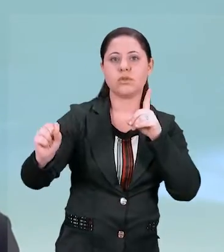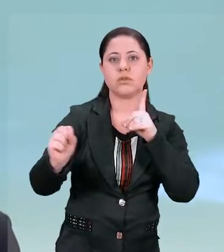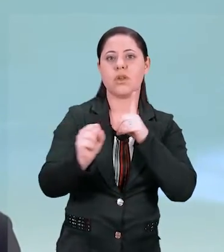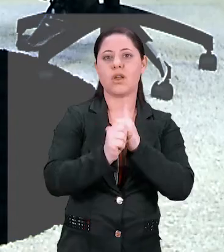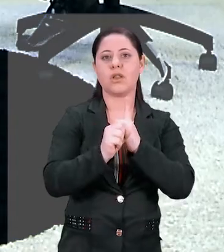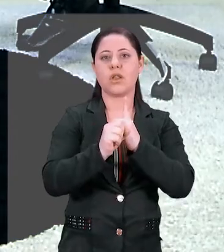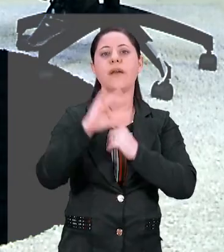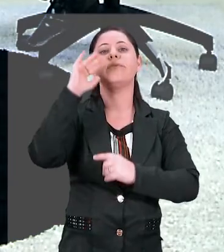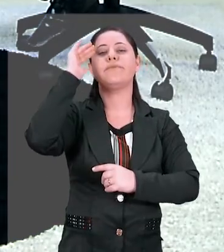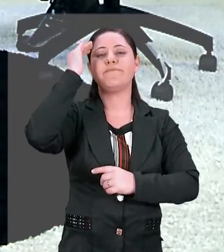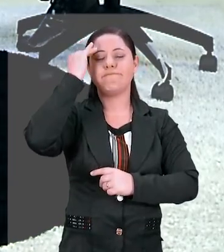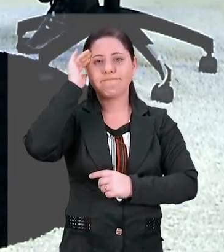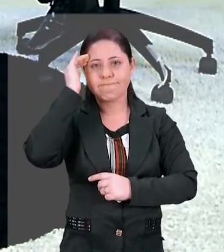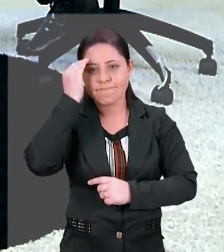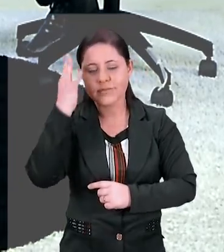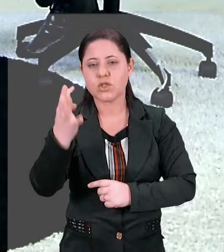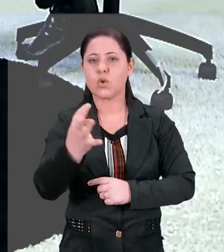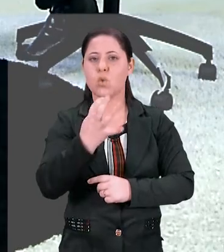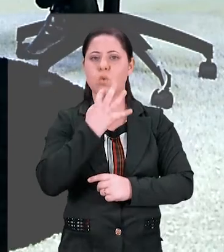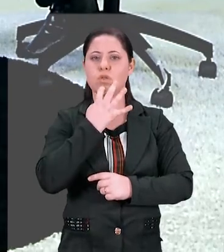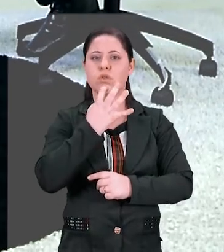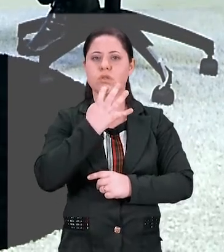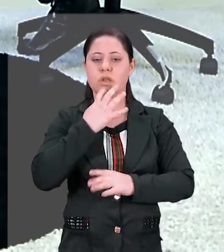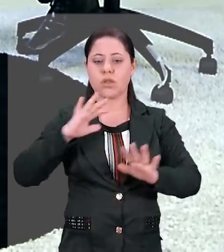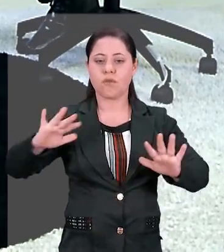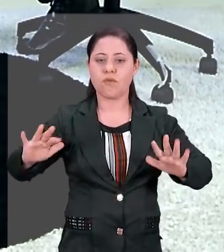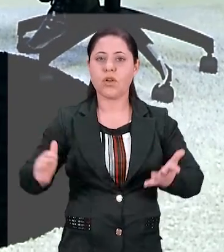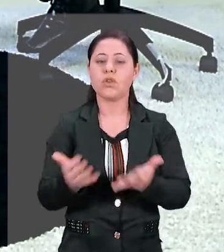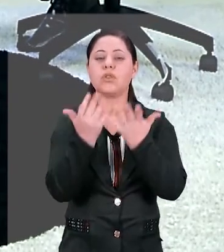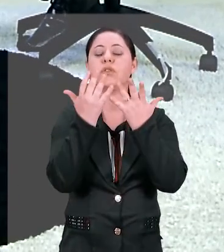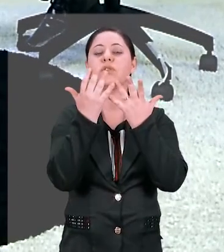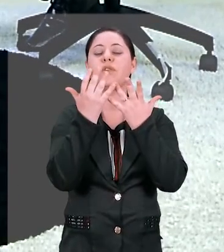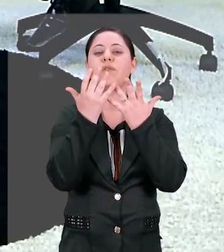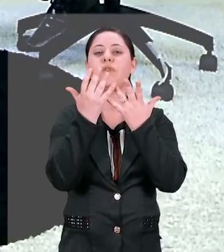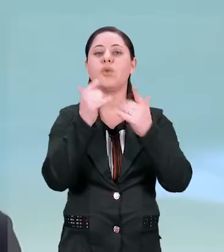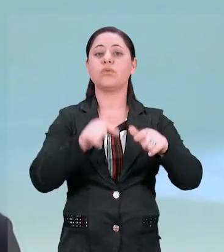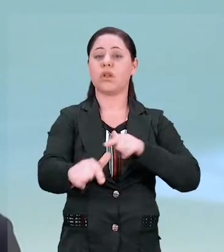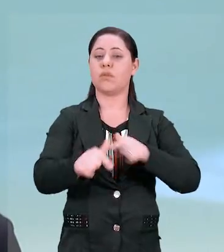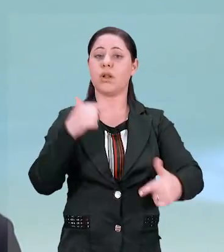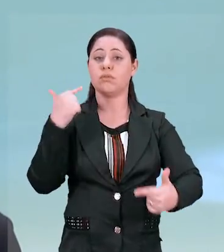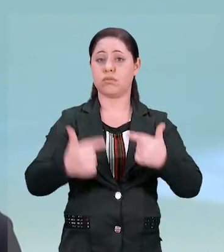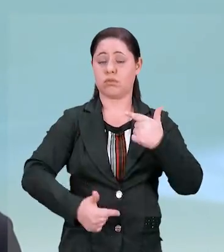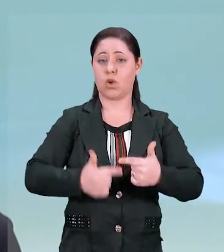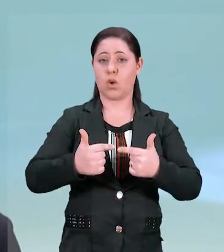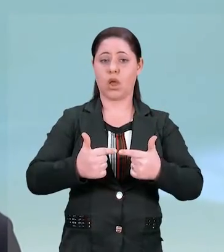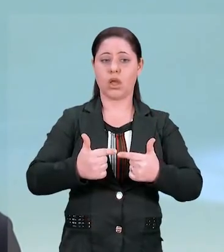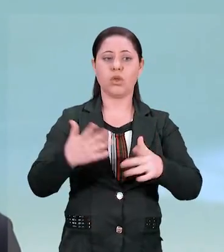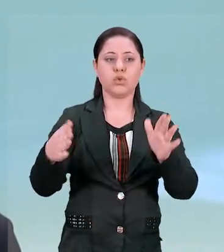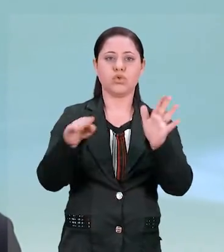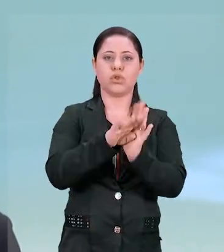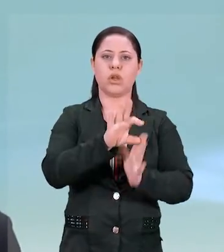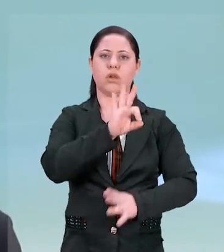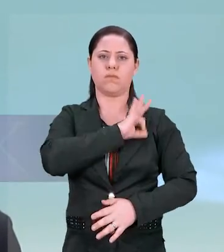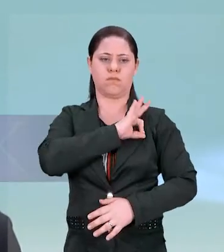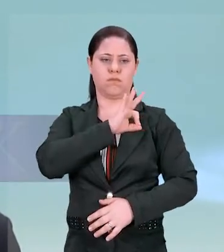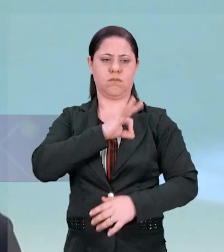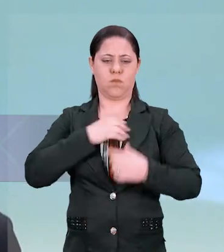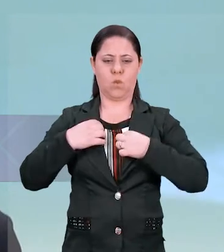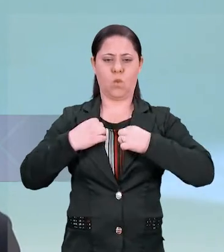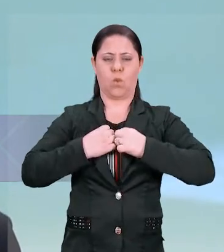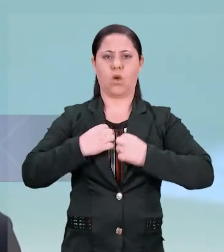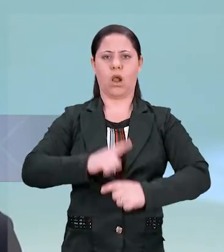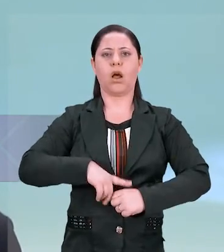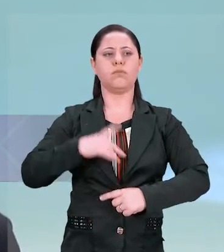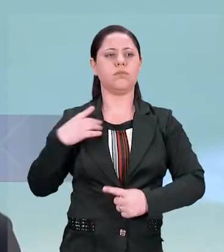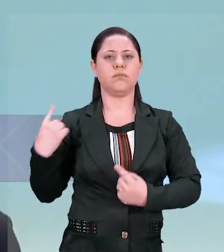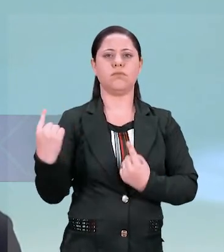e cada vez mais valorize o trabalho das suas polícias. Onde chega um distintivo, onde chega uma farda, onde chega a